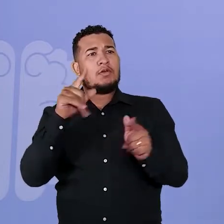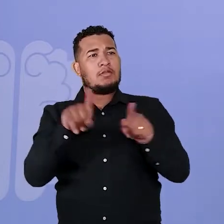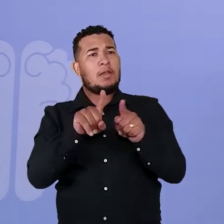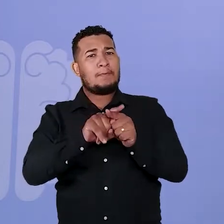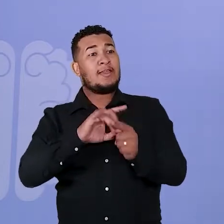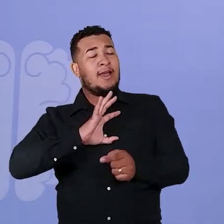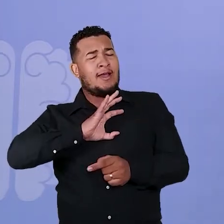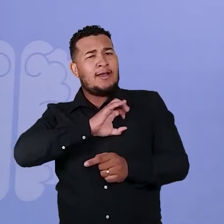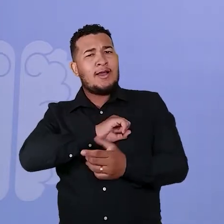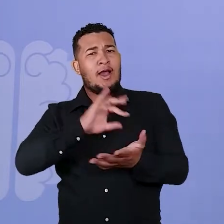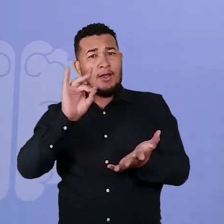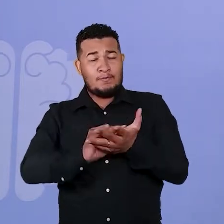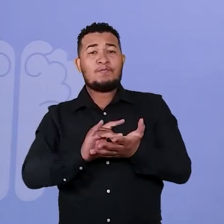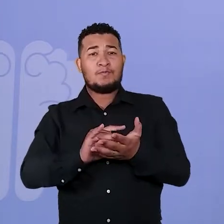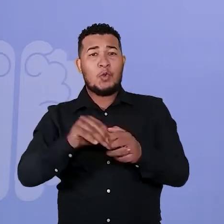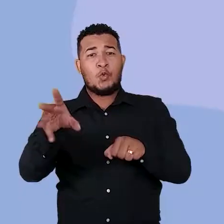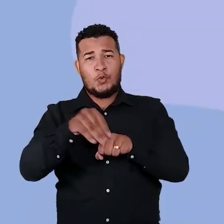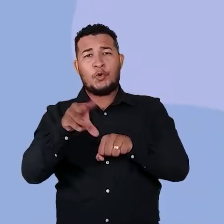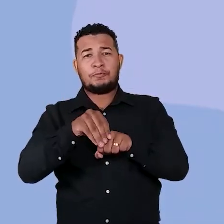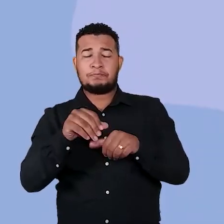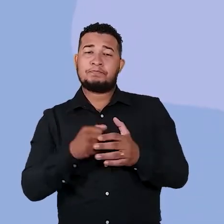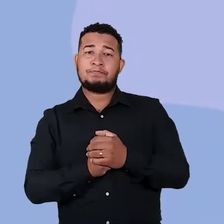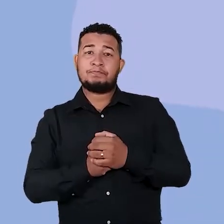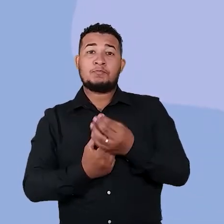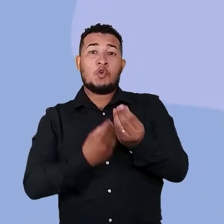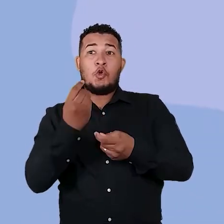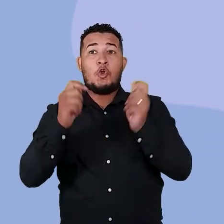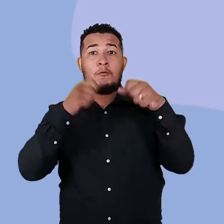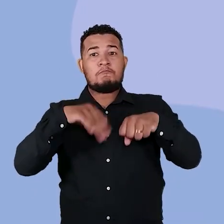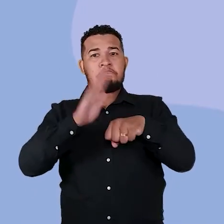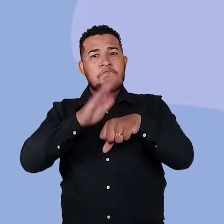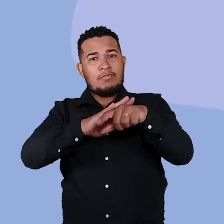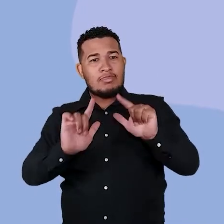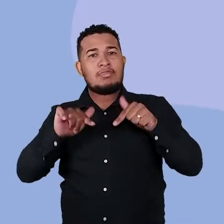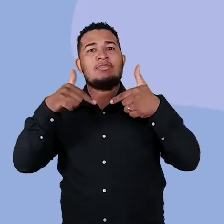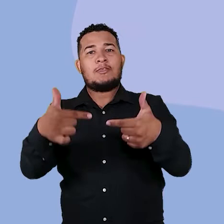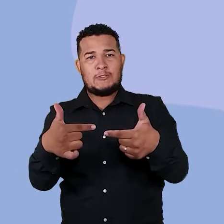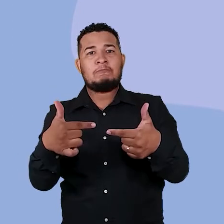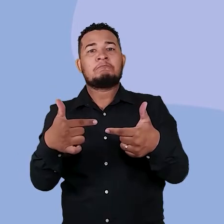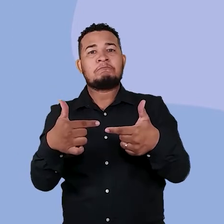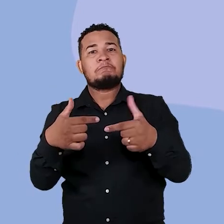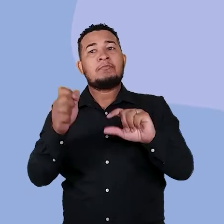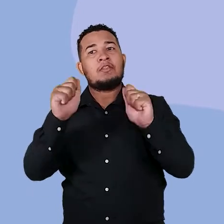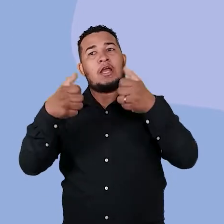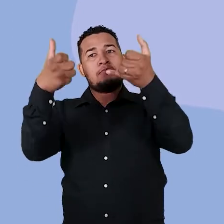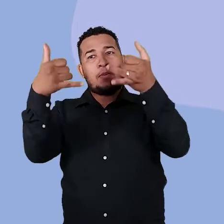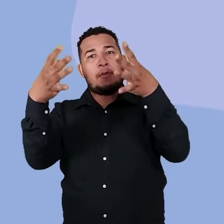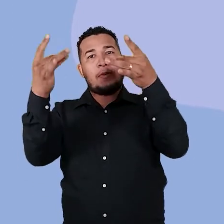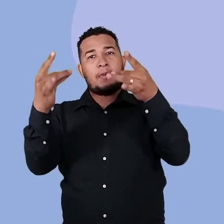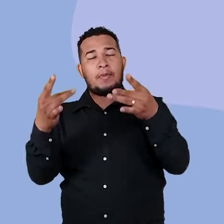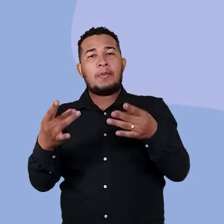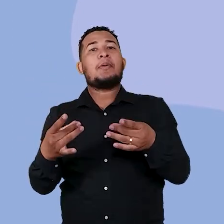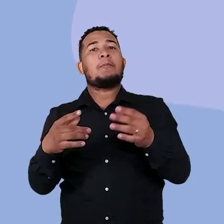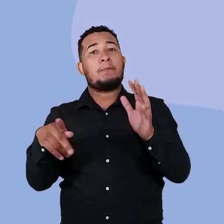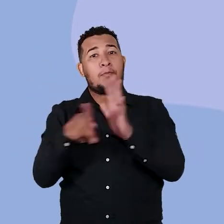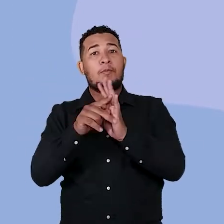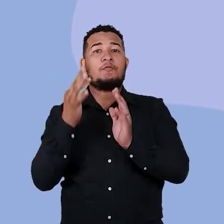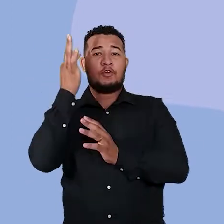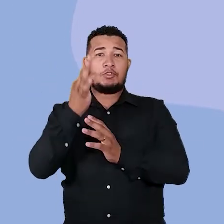de alguém que ama o conhecimento. Qual é a ação que caracteriza a